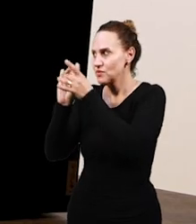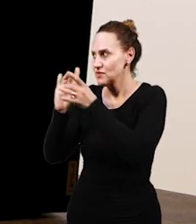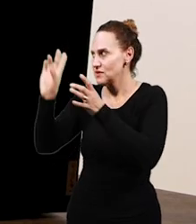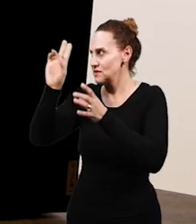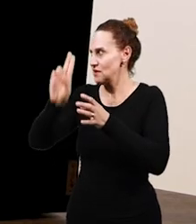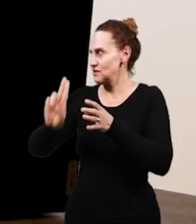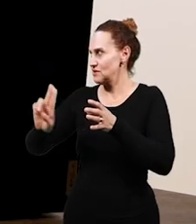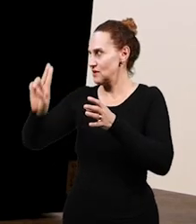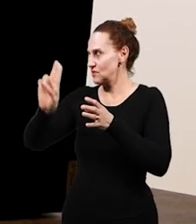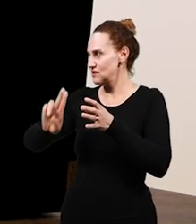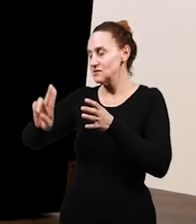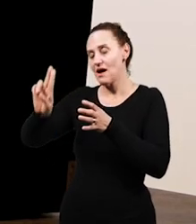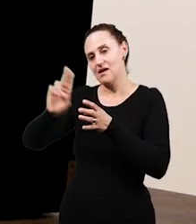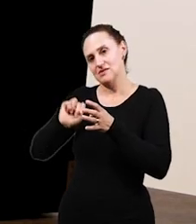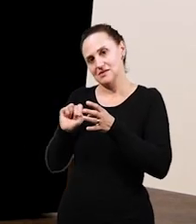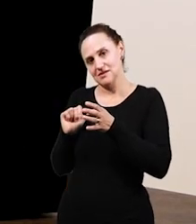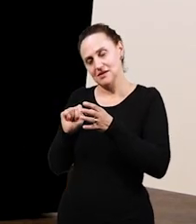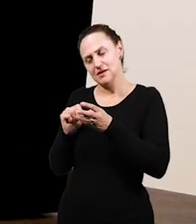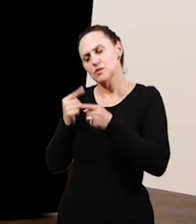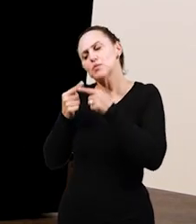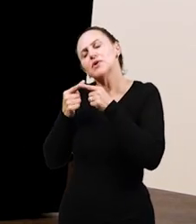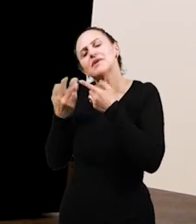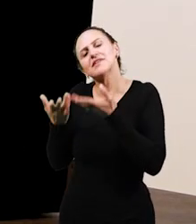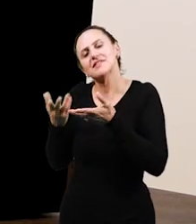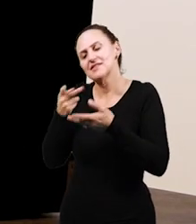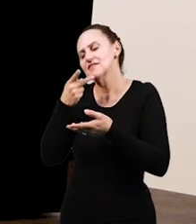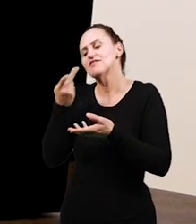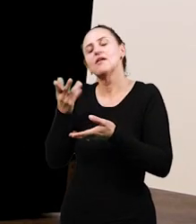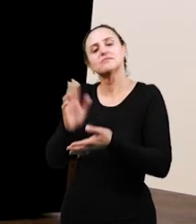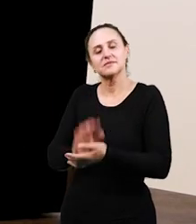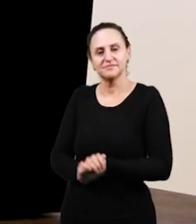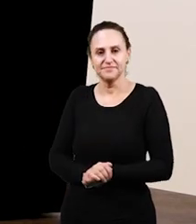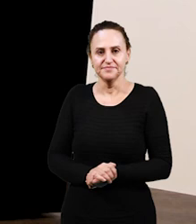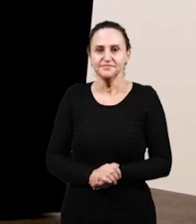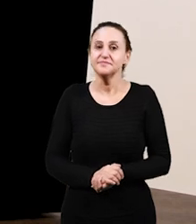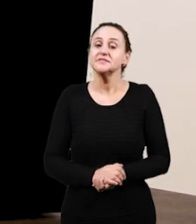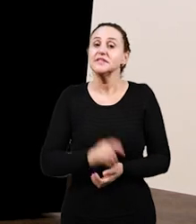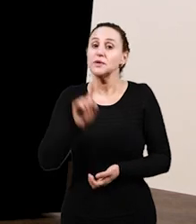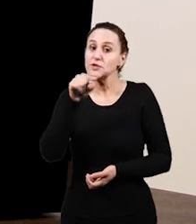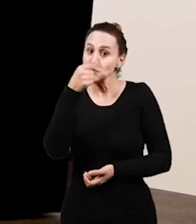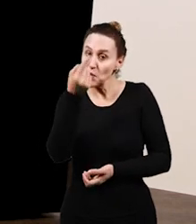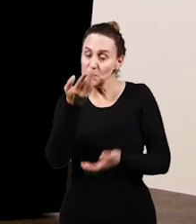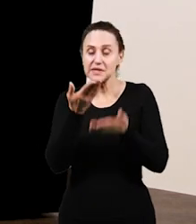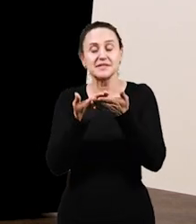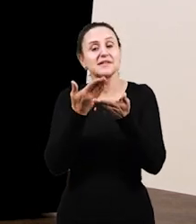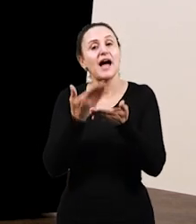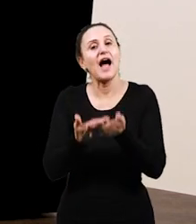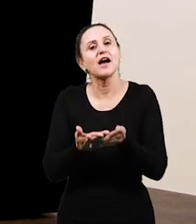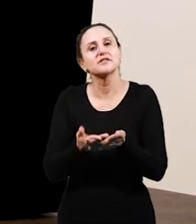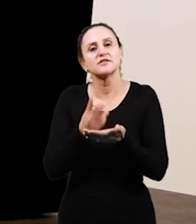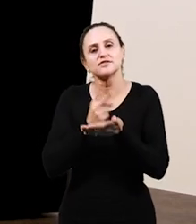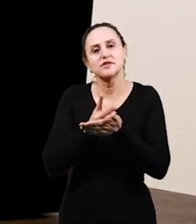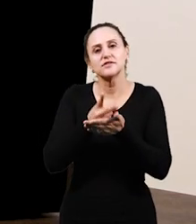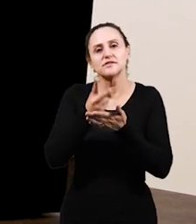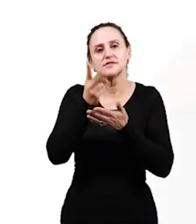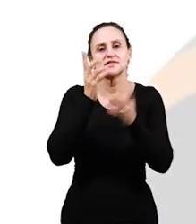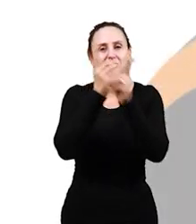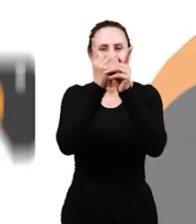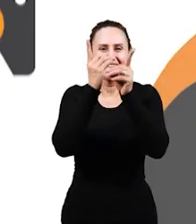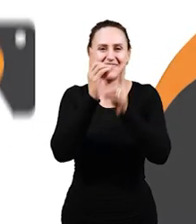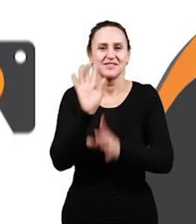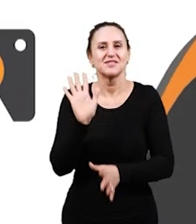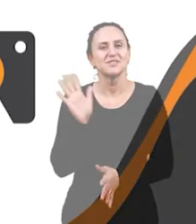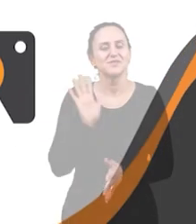usada em que em quem disse E por quê disse então nos vemos nas próximas aulas e nos polos